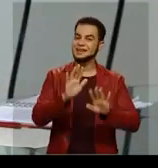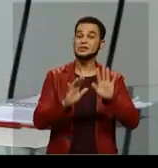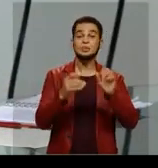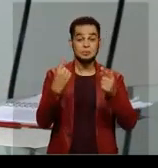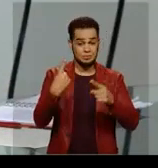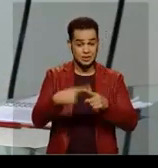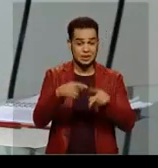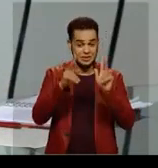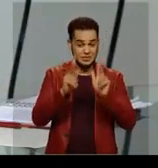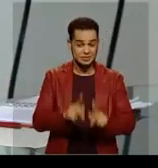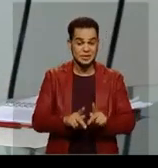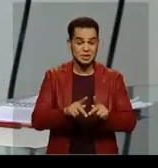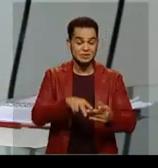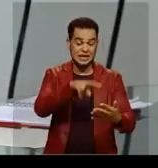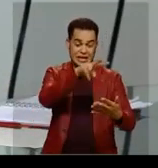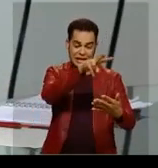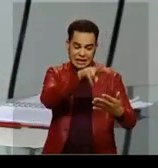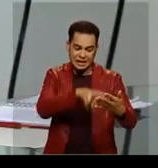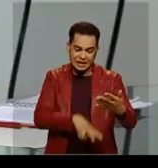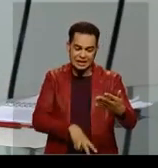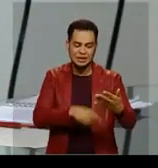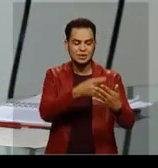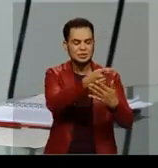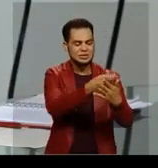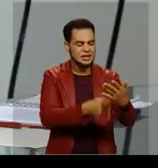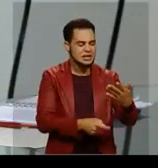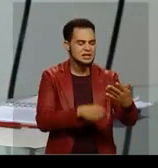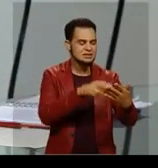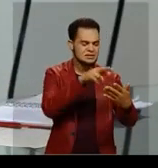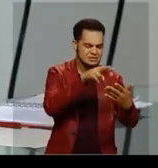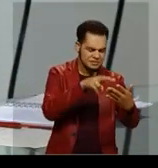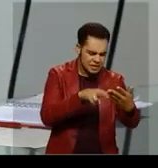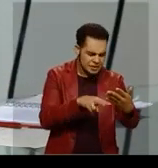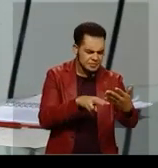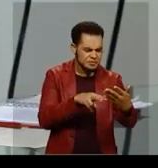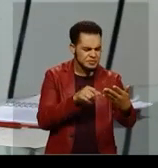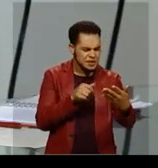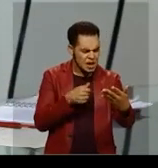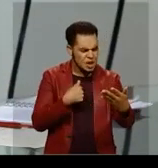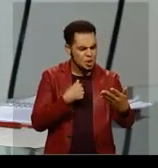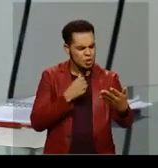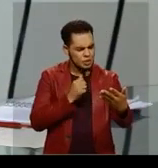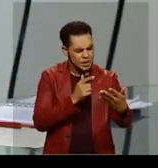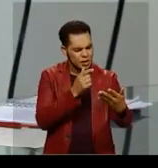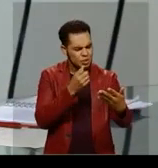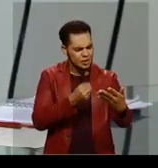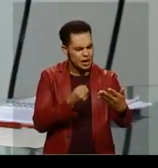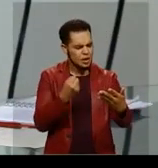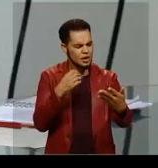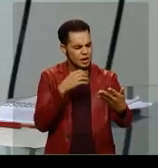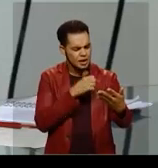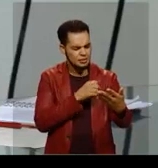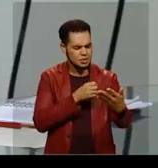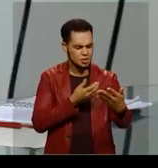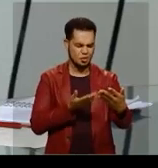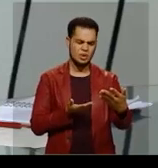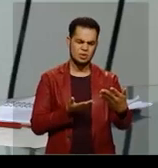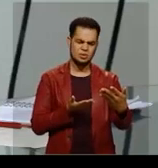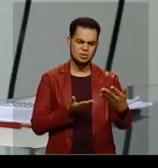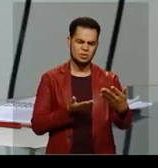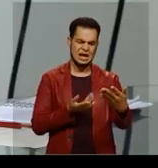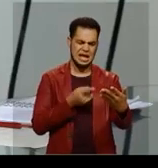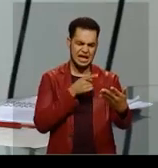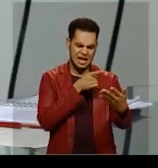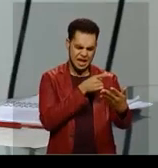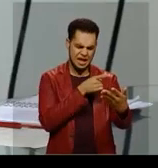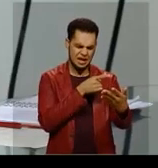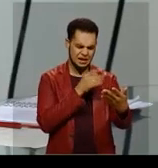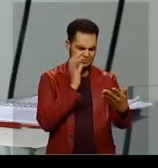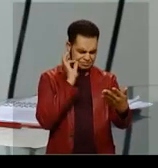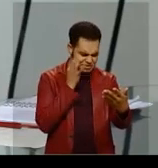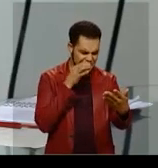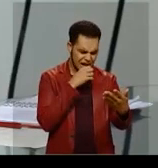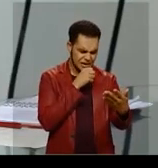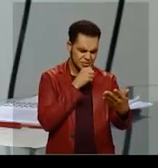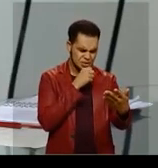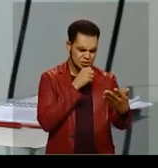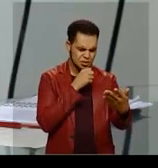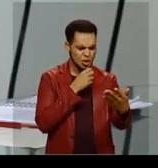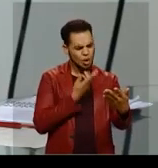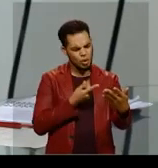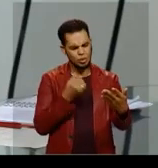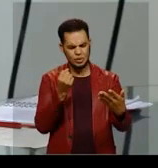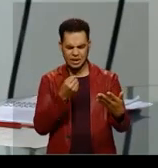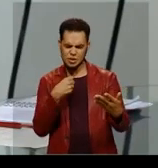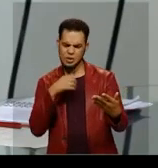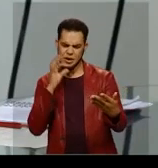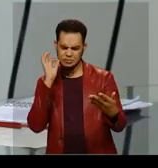ler o seu texto, nós falamos muito, né? Lá na coesão. O texto que tem coesão e coerência. Então, uma